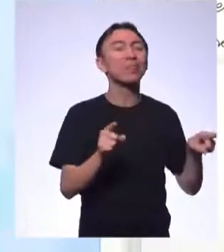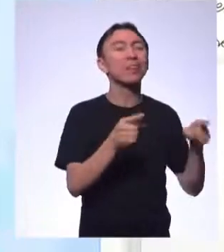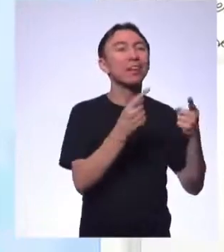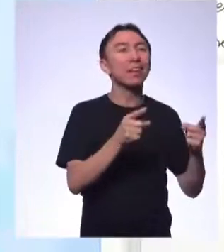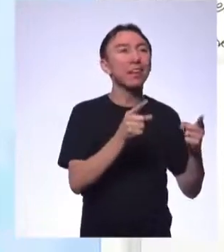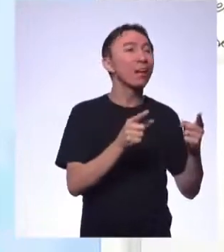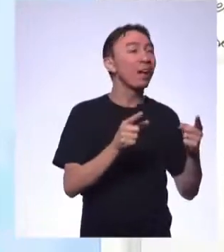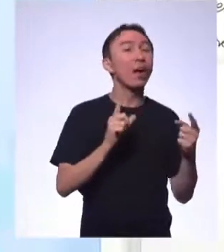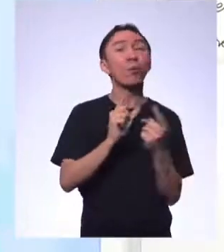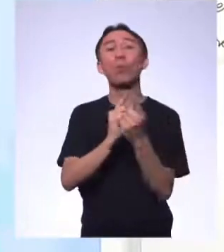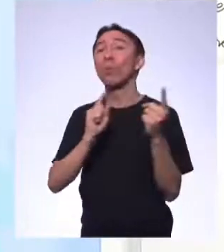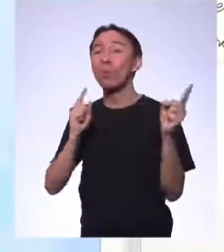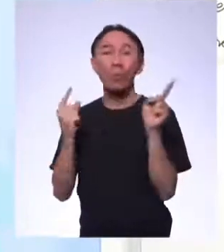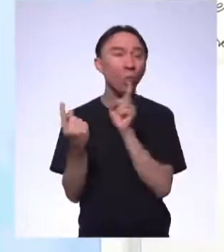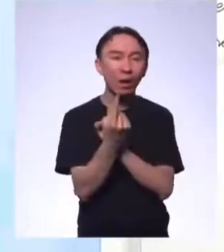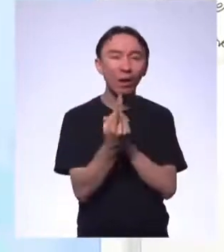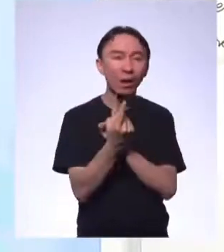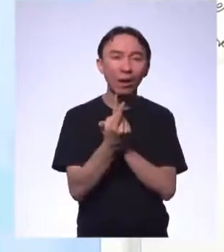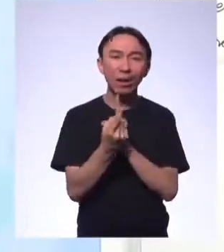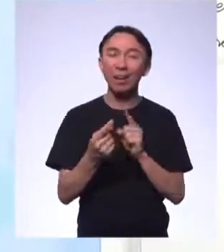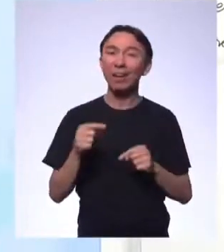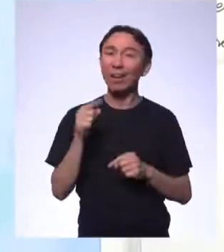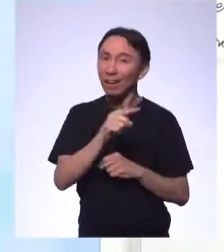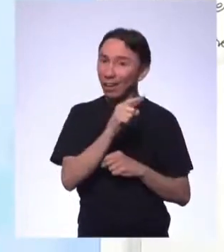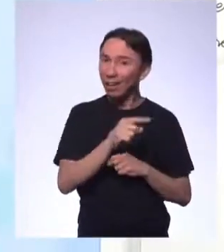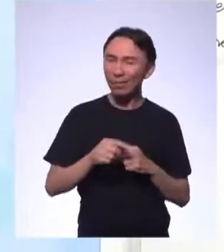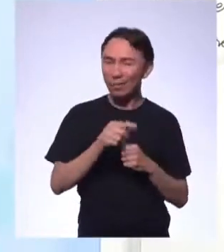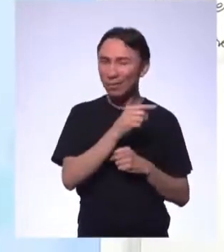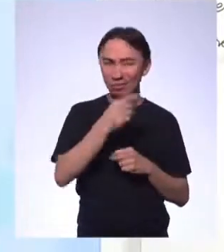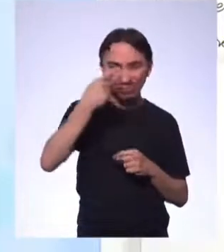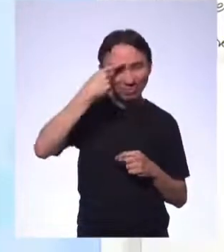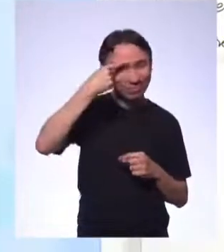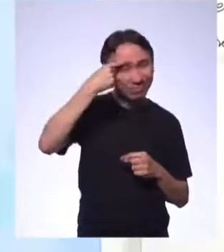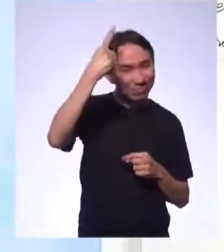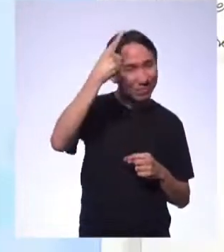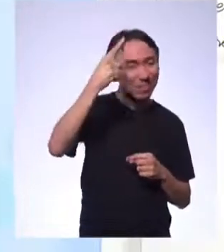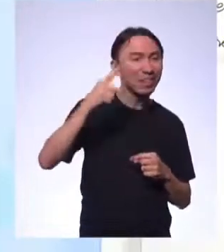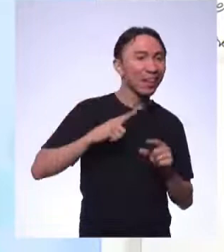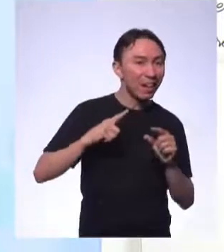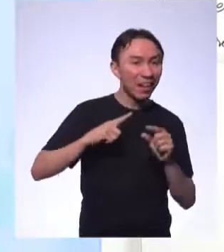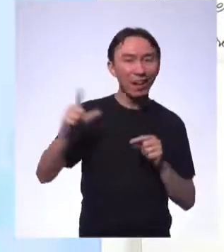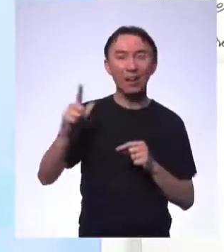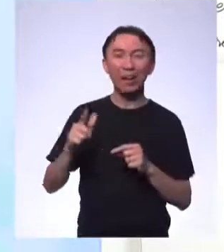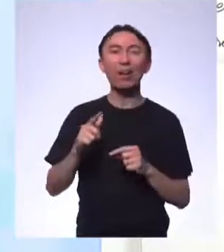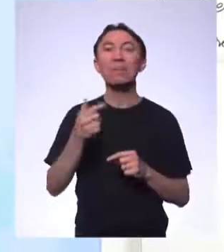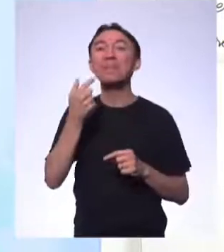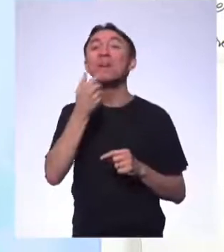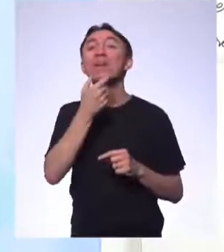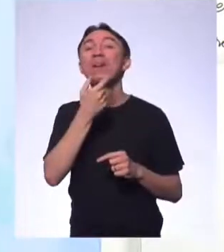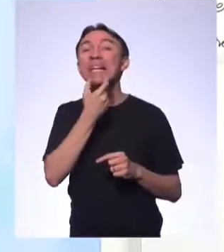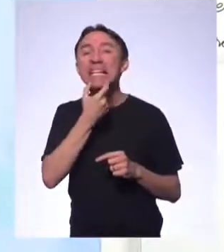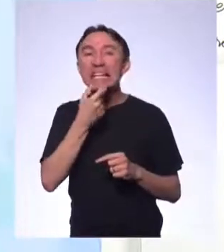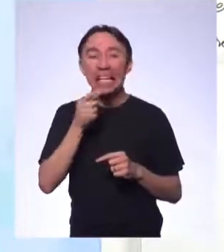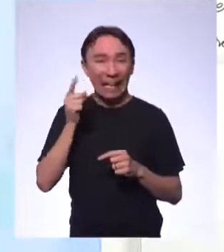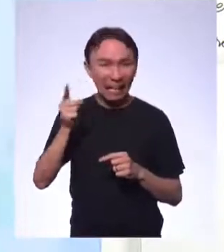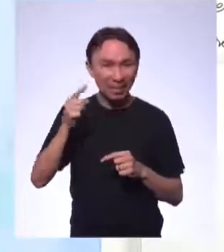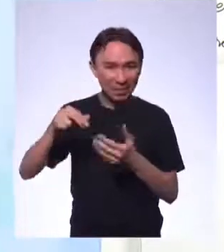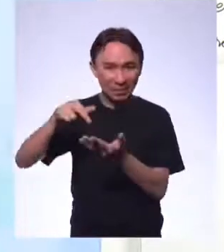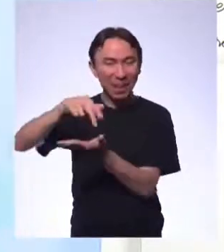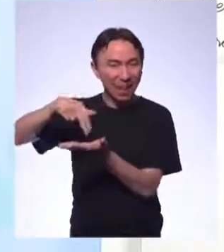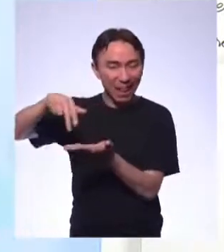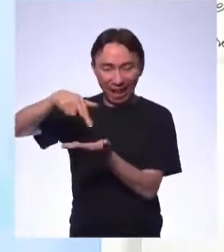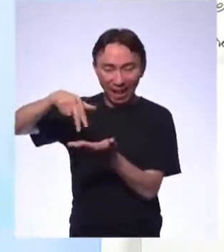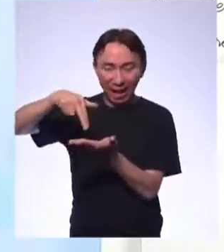Tchaikovsky ele fez essa peça, o Quebra-Nozes, por encomenda do Royal Ballet de Londres. Então, já existia